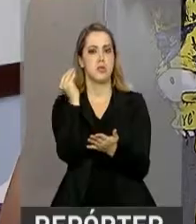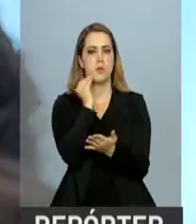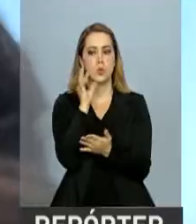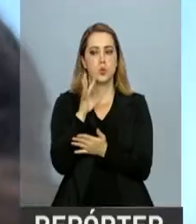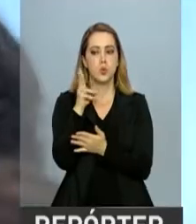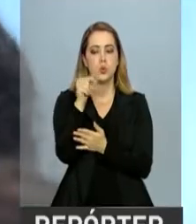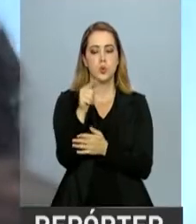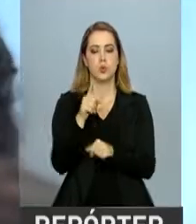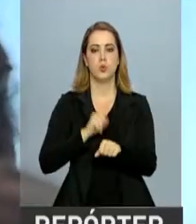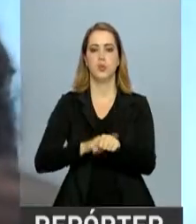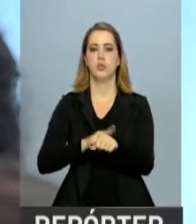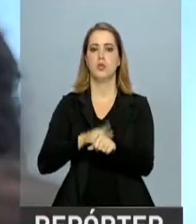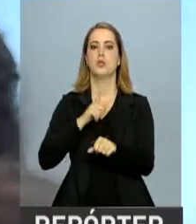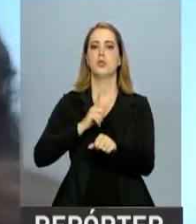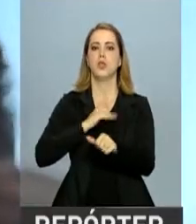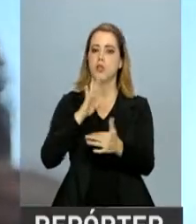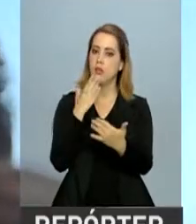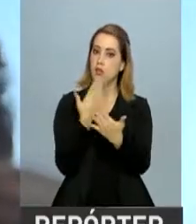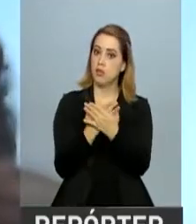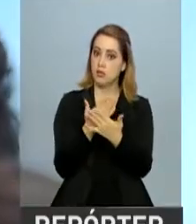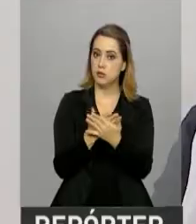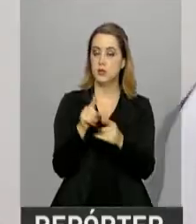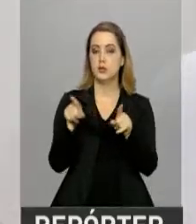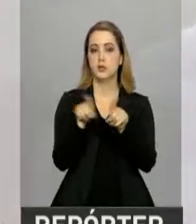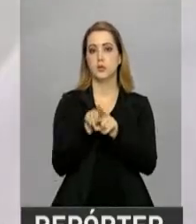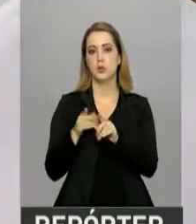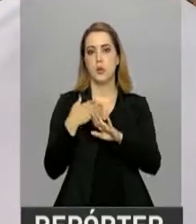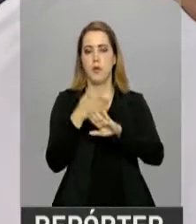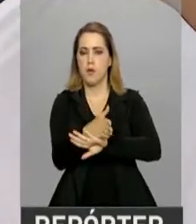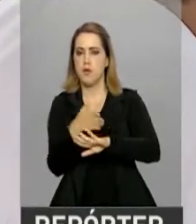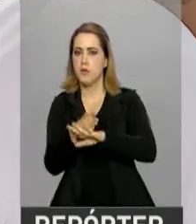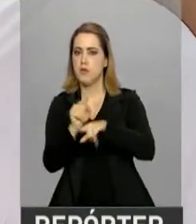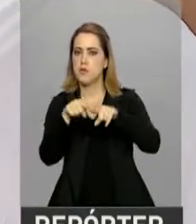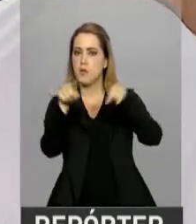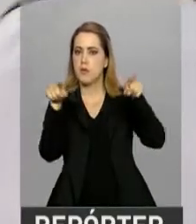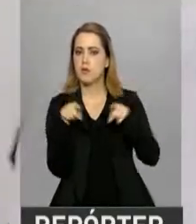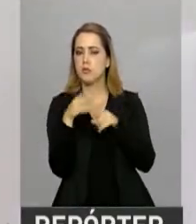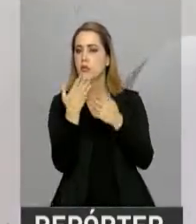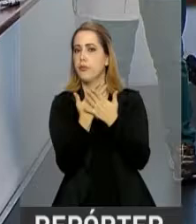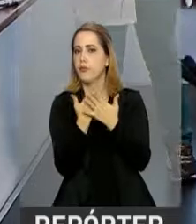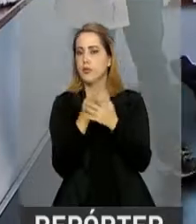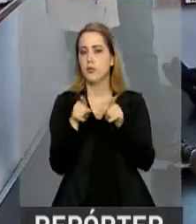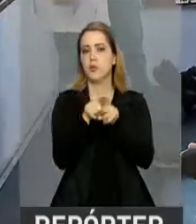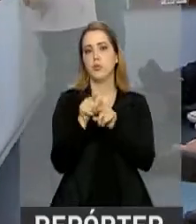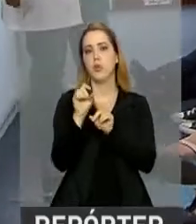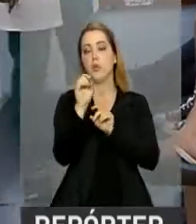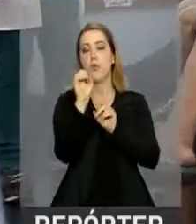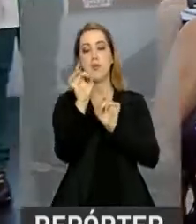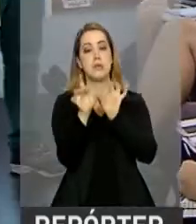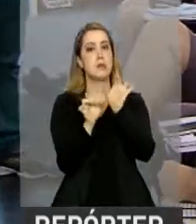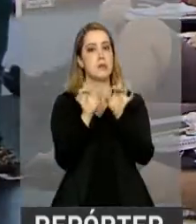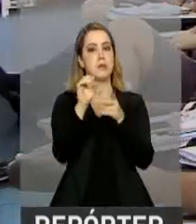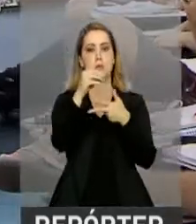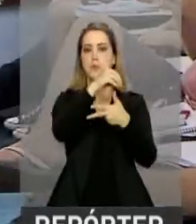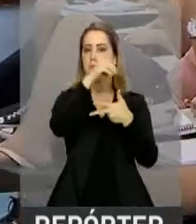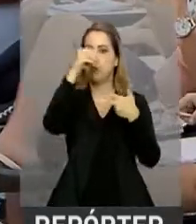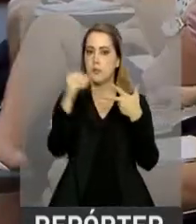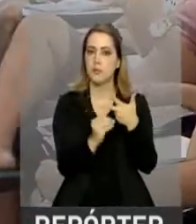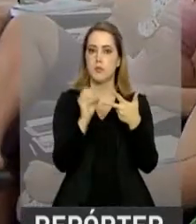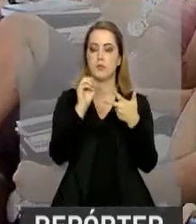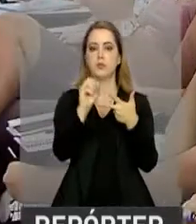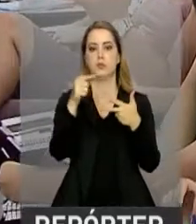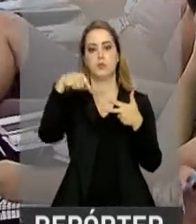estudar elas participam de aulas intensivas com conteúdo específico para o enem nessa escola de curso preparatório